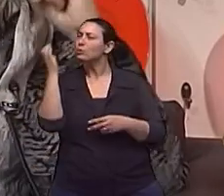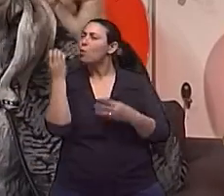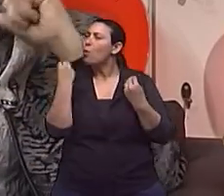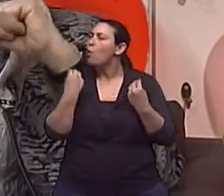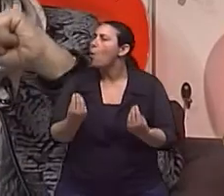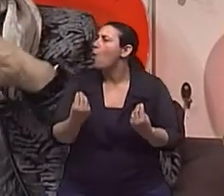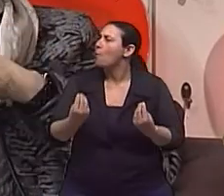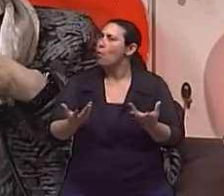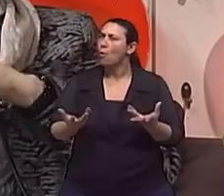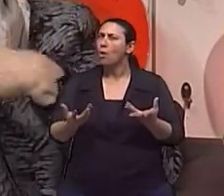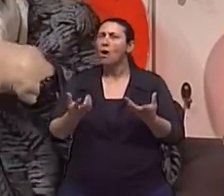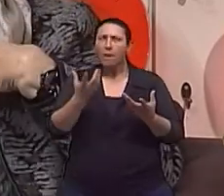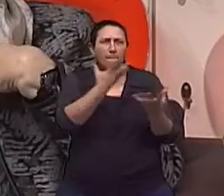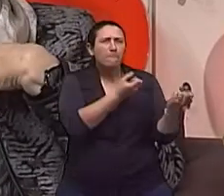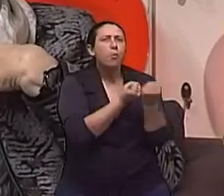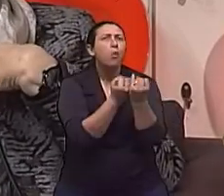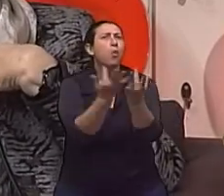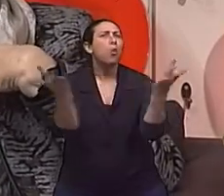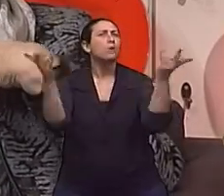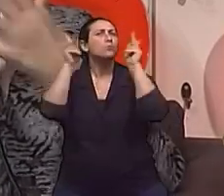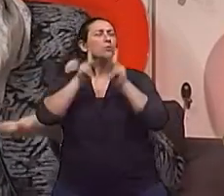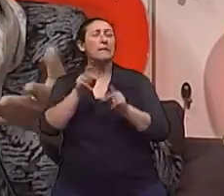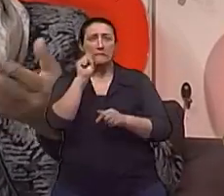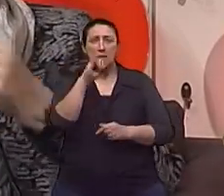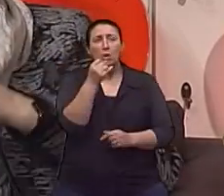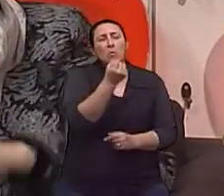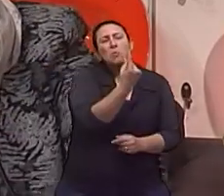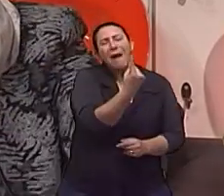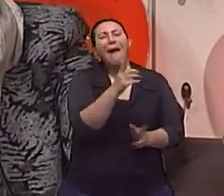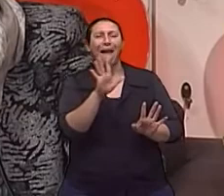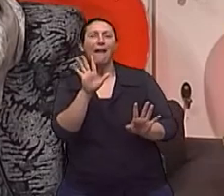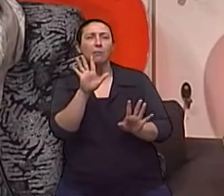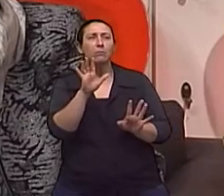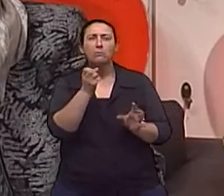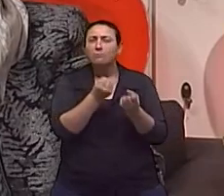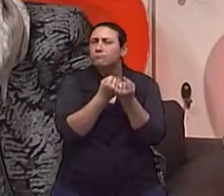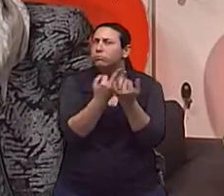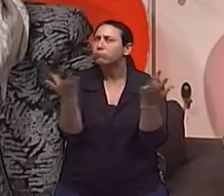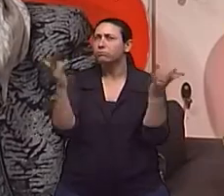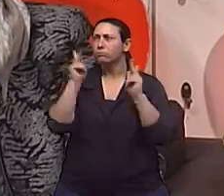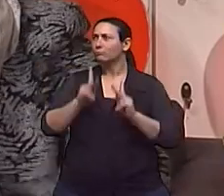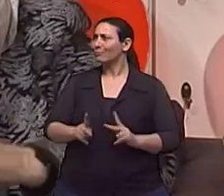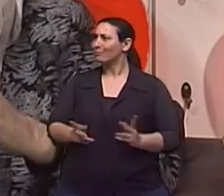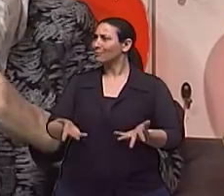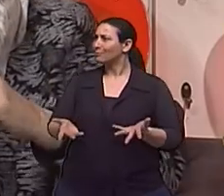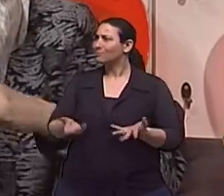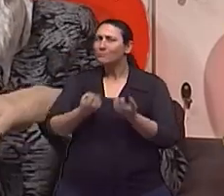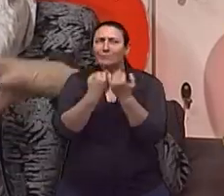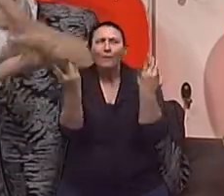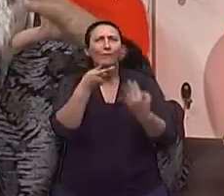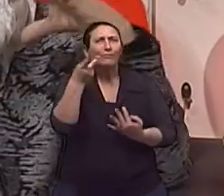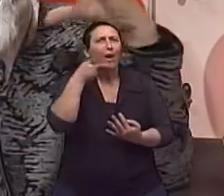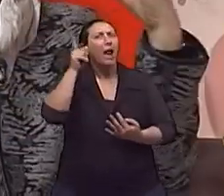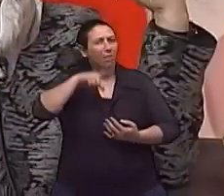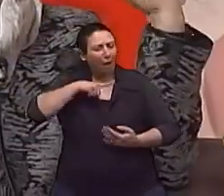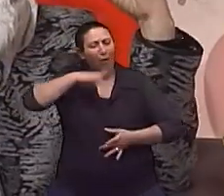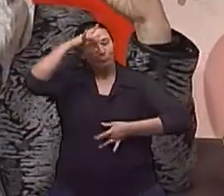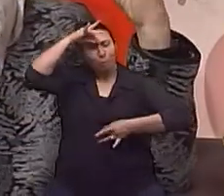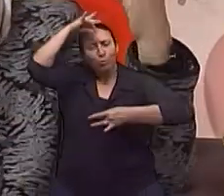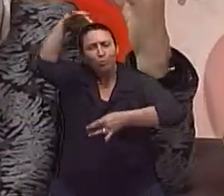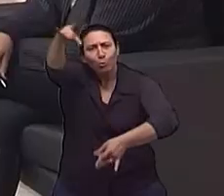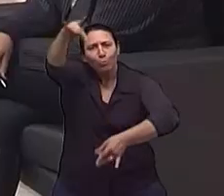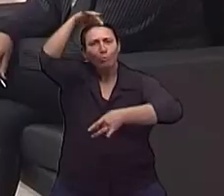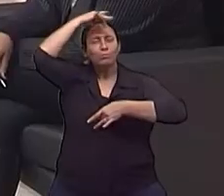o quê que isso significa se não sou o corpo físico e o sol então Ah entendi então a